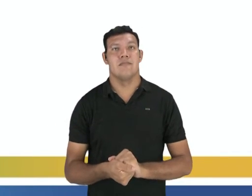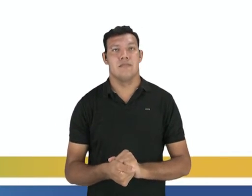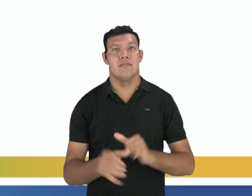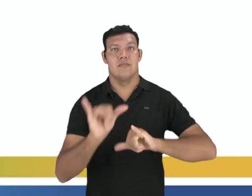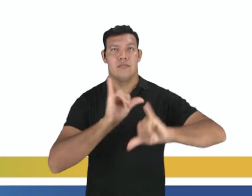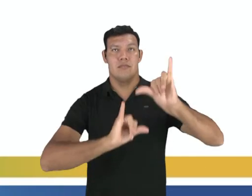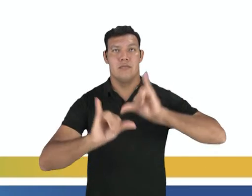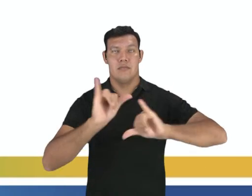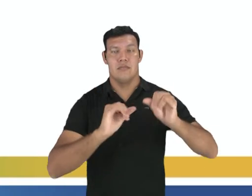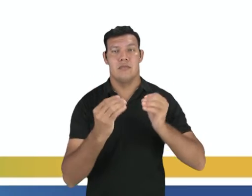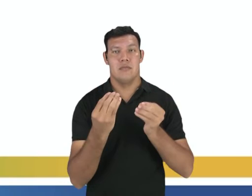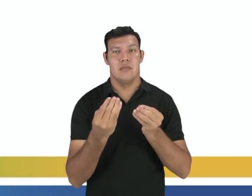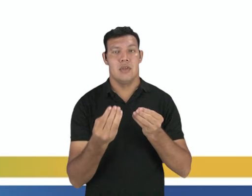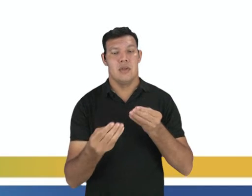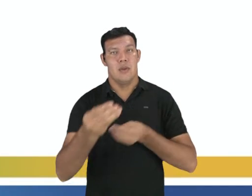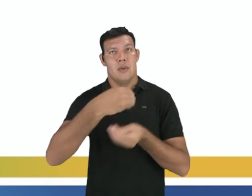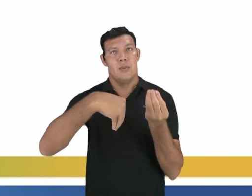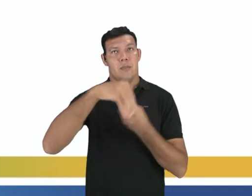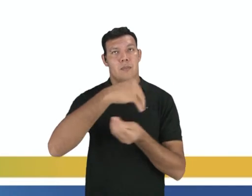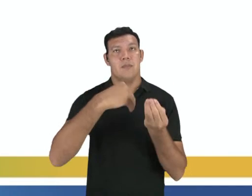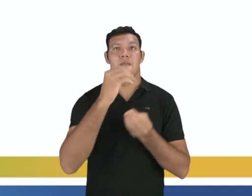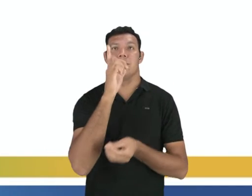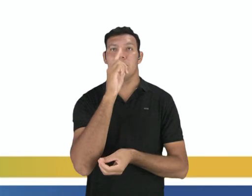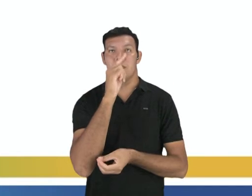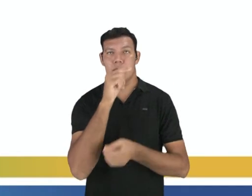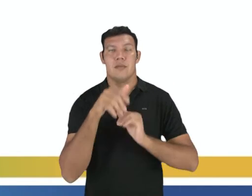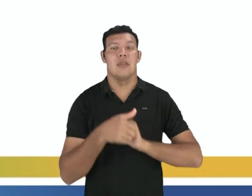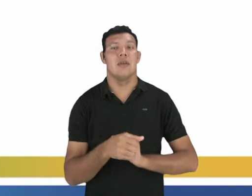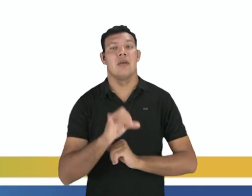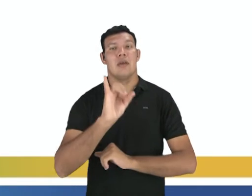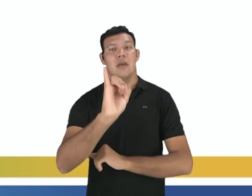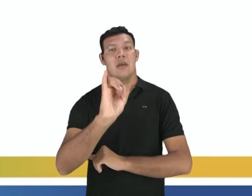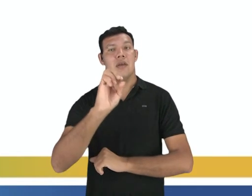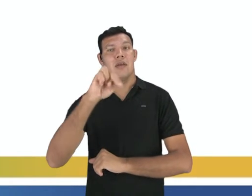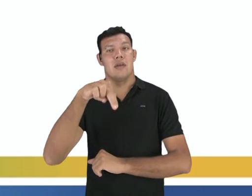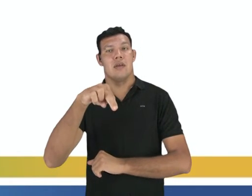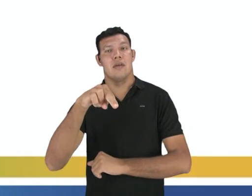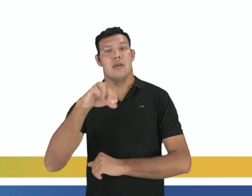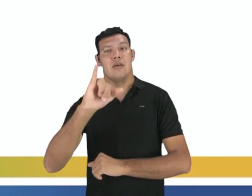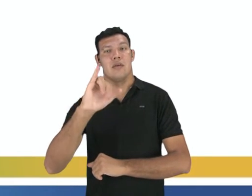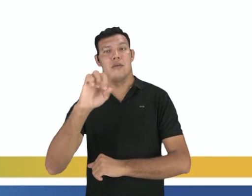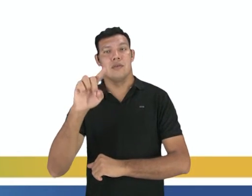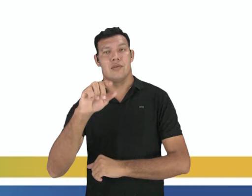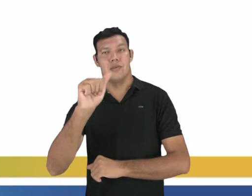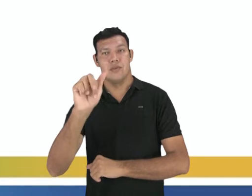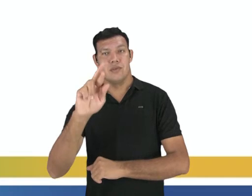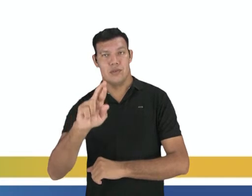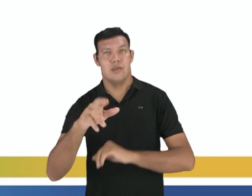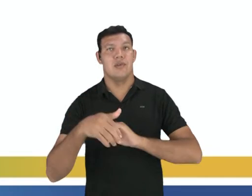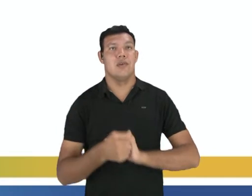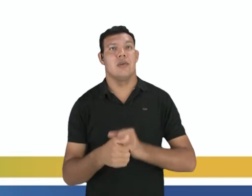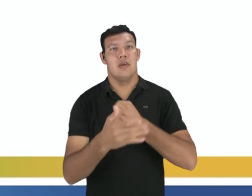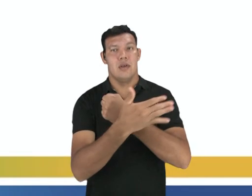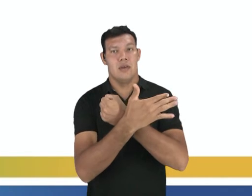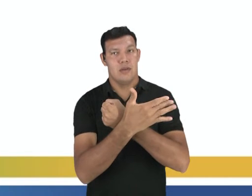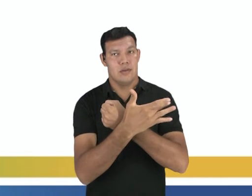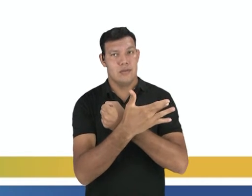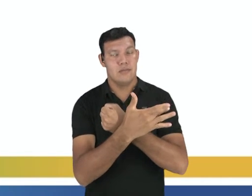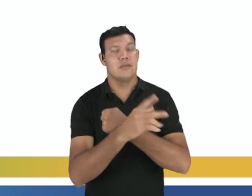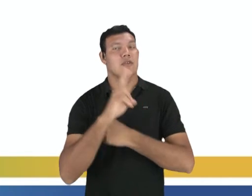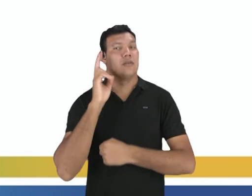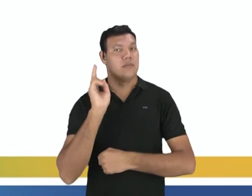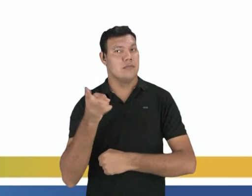quando adicionado à água, vai ionizar. Então, todas as vezes, gente, lembra, ácido sempre